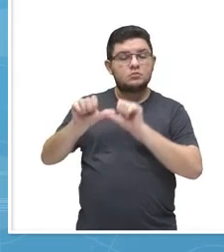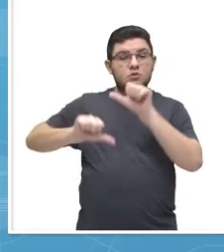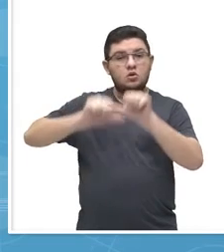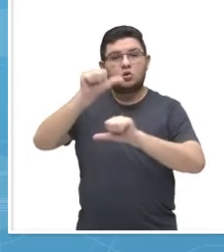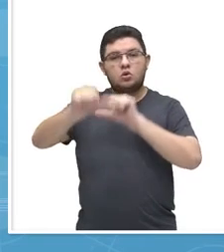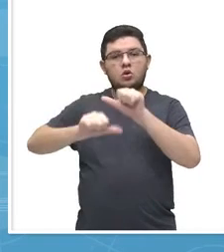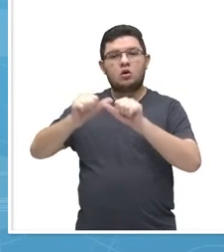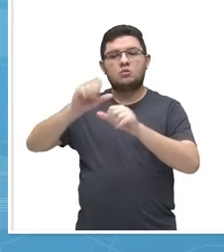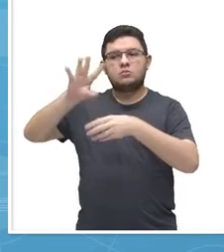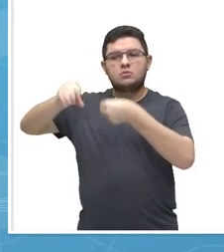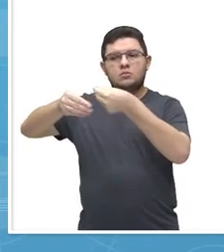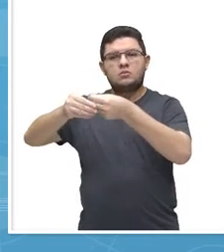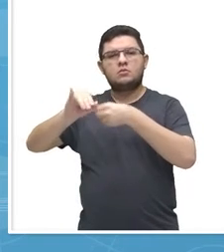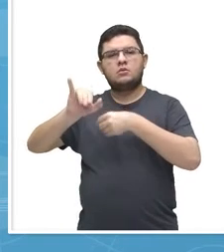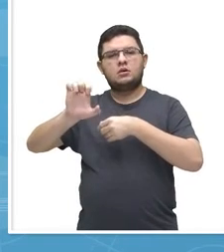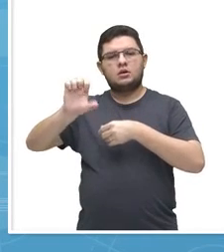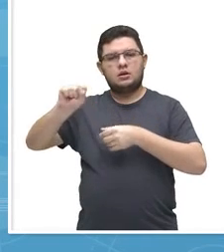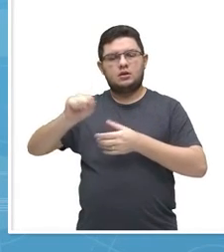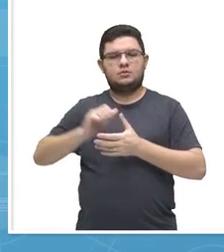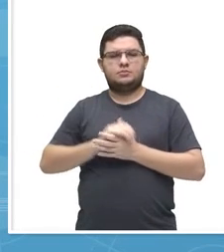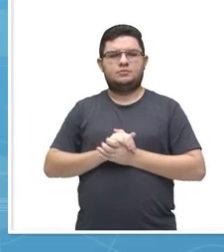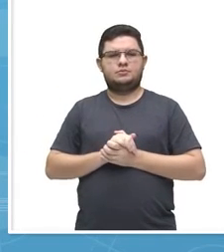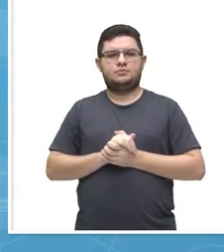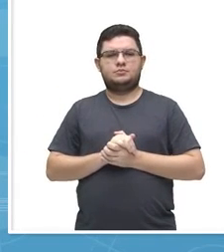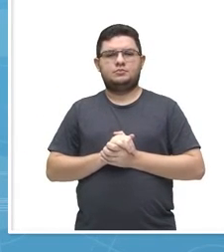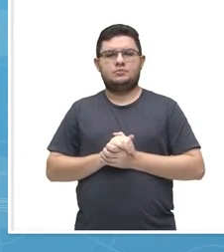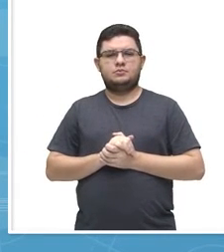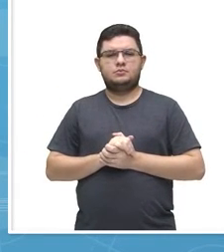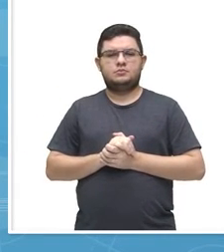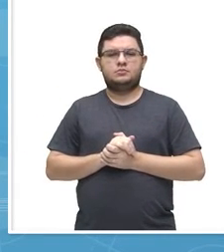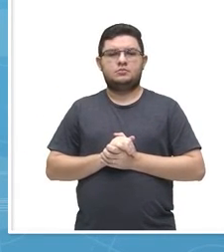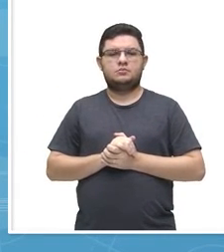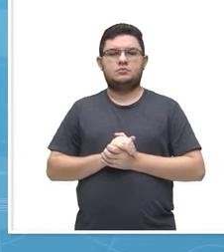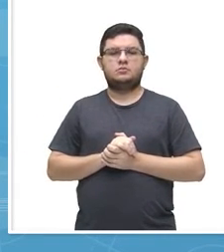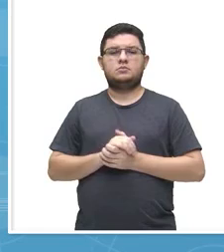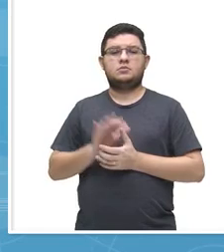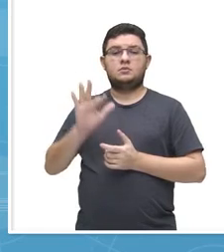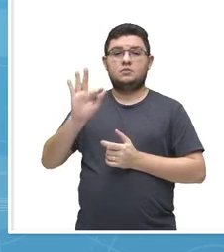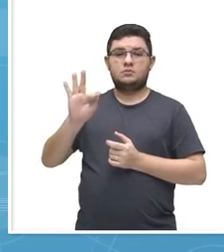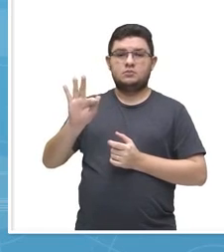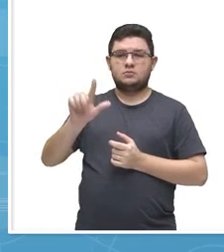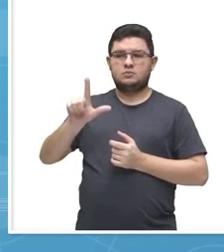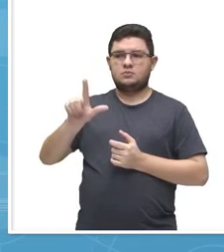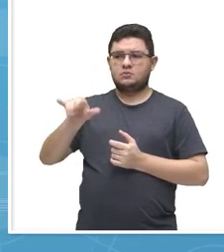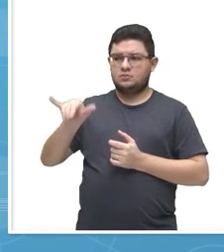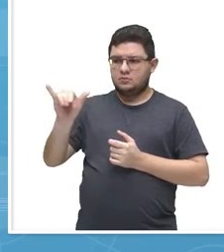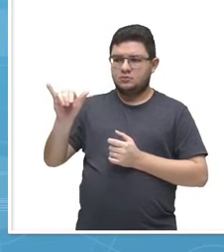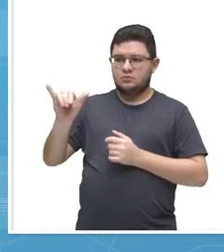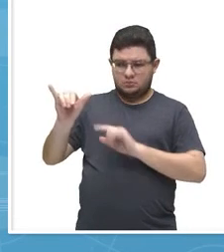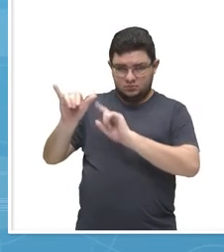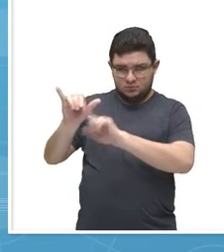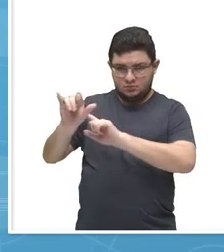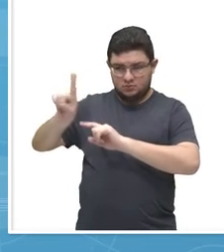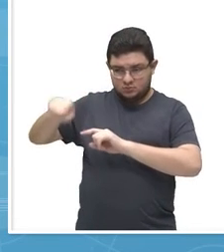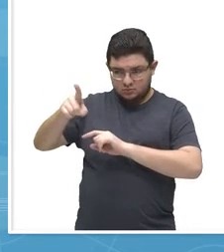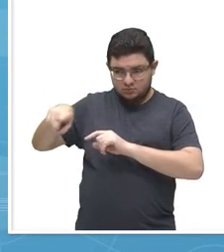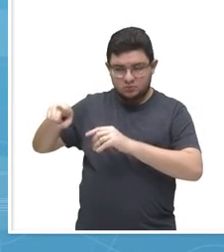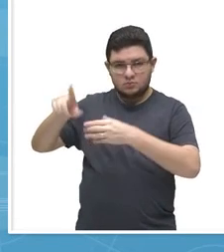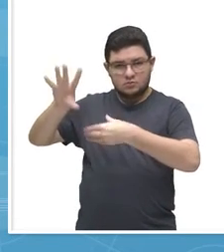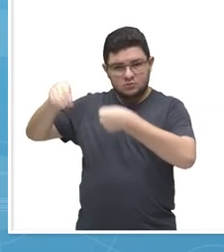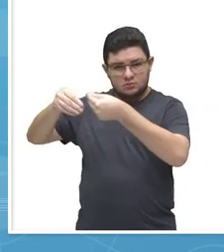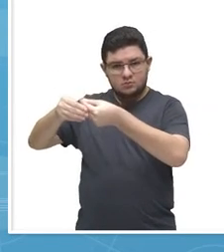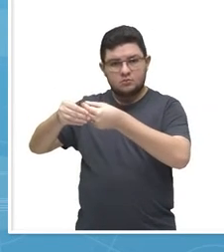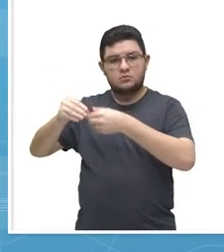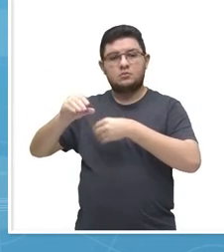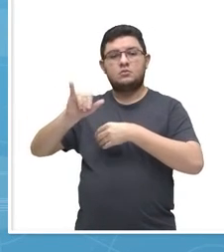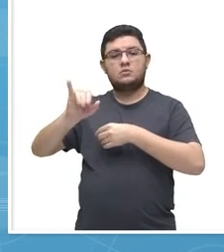por IES. Olha aqui, ó. Y, verbo fly, voar, cry, chorar. Ficou o